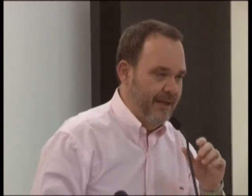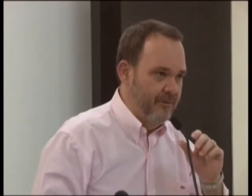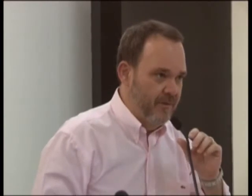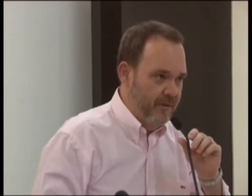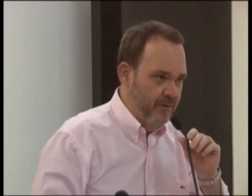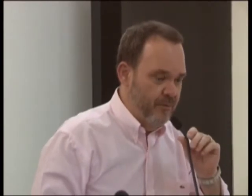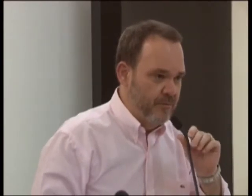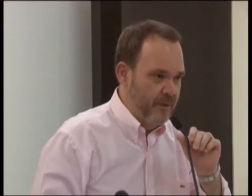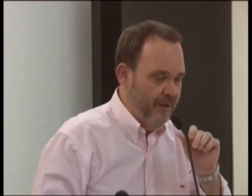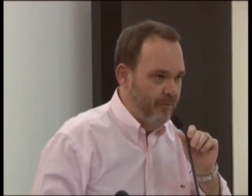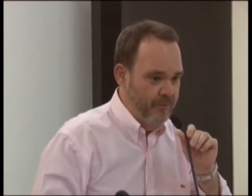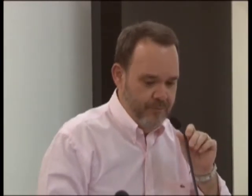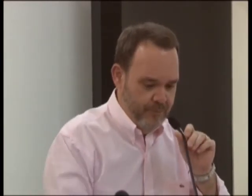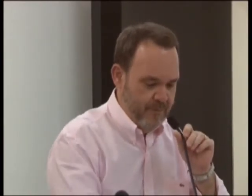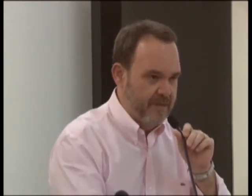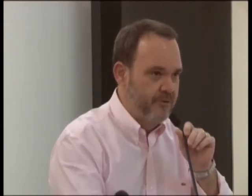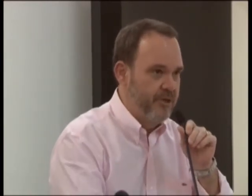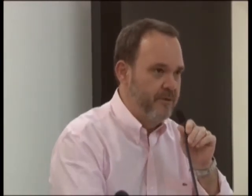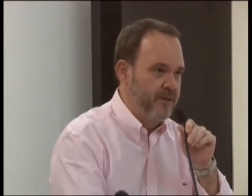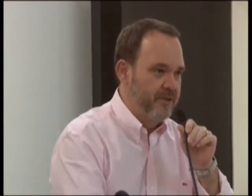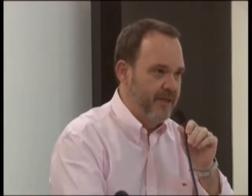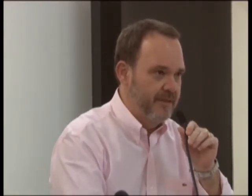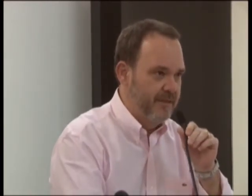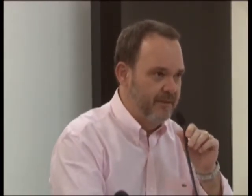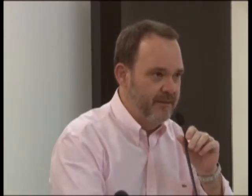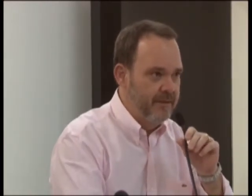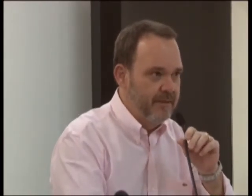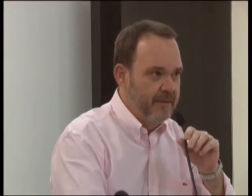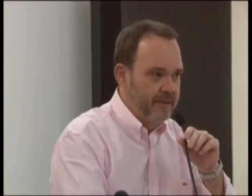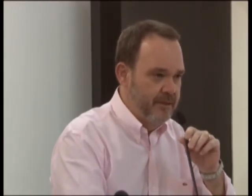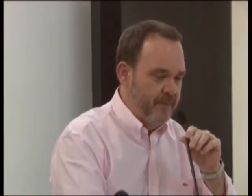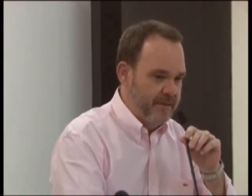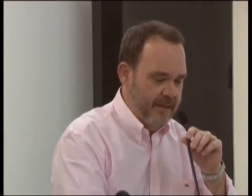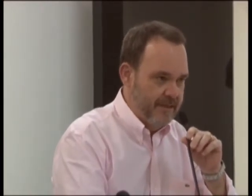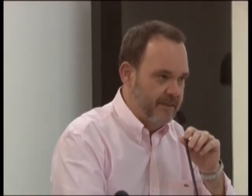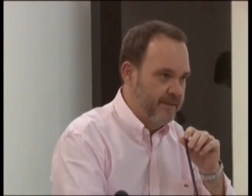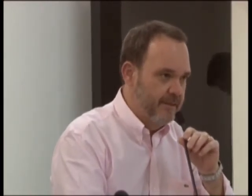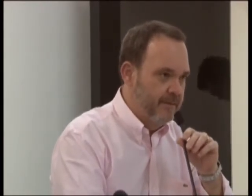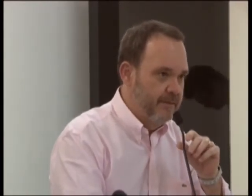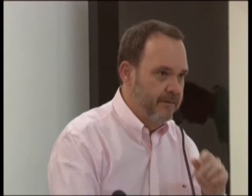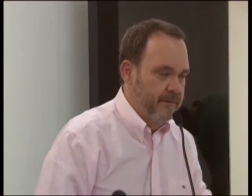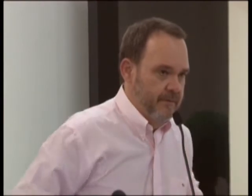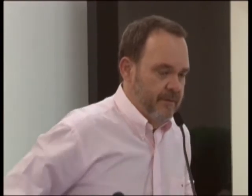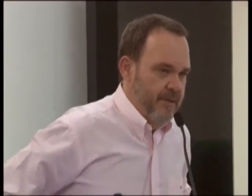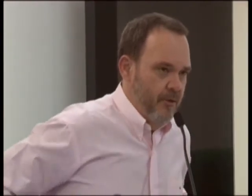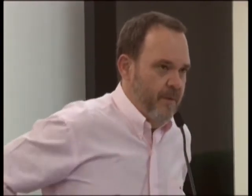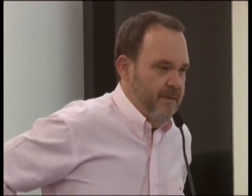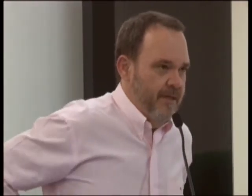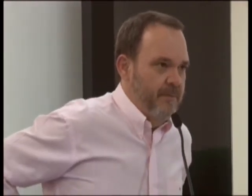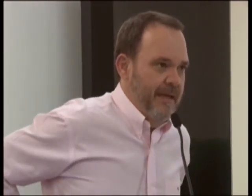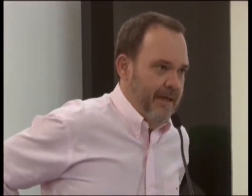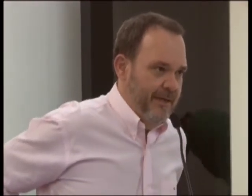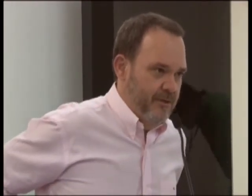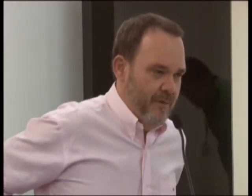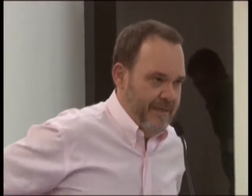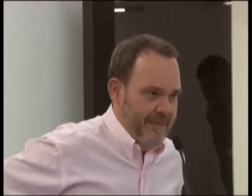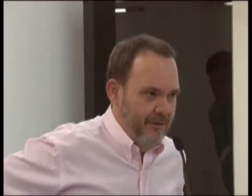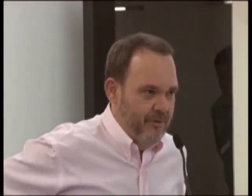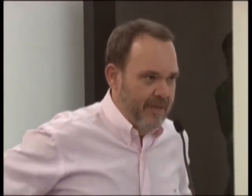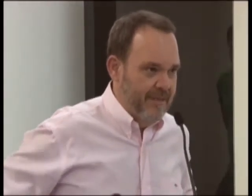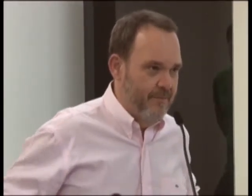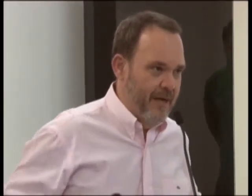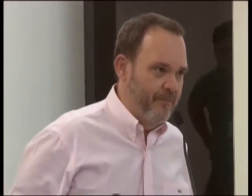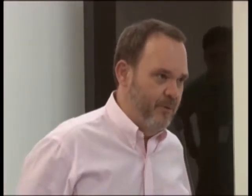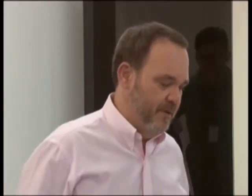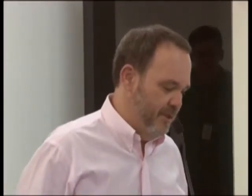dizer consternado que venho do hospital de uma cirurgia de emergência de pacientes... 5 pacientes baleados